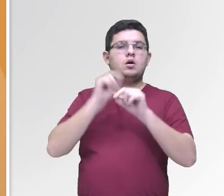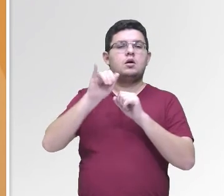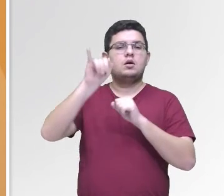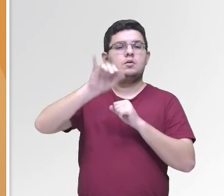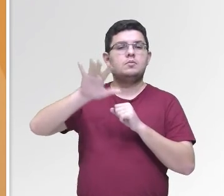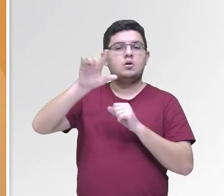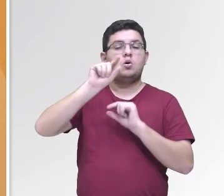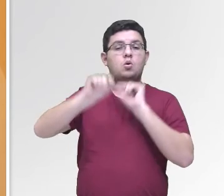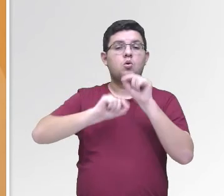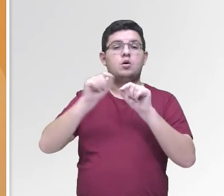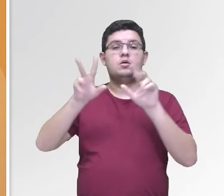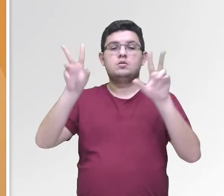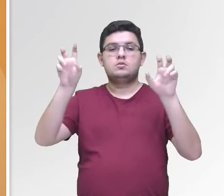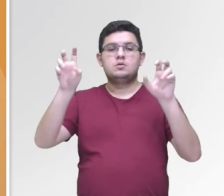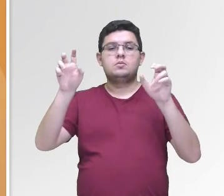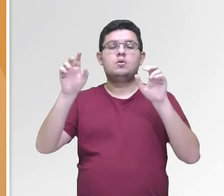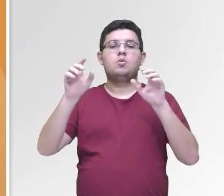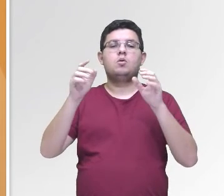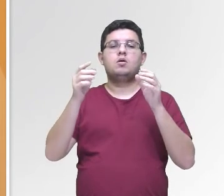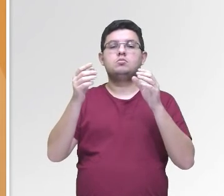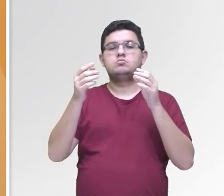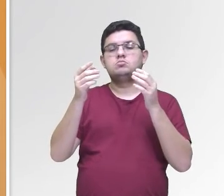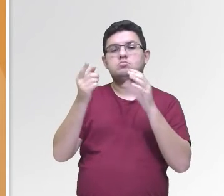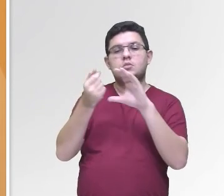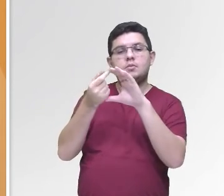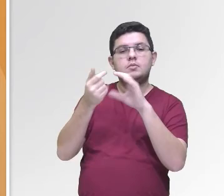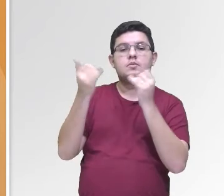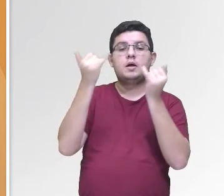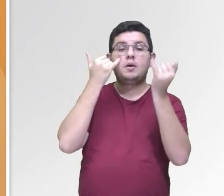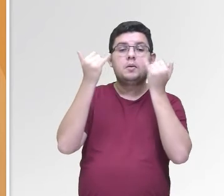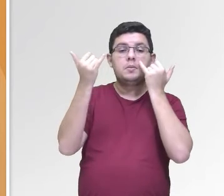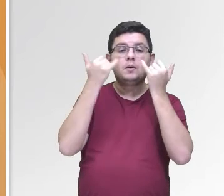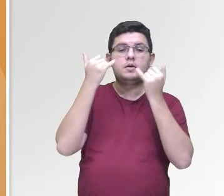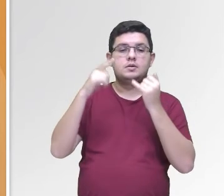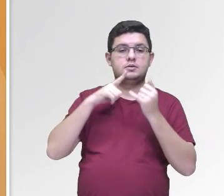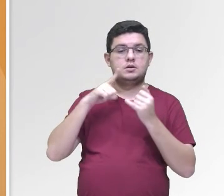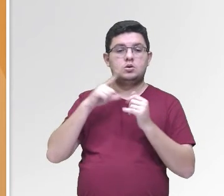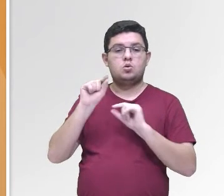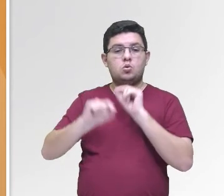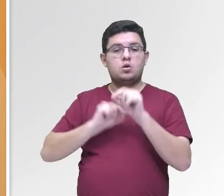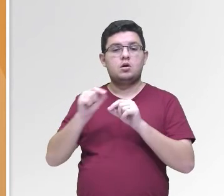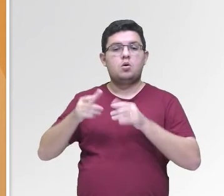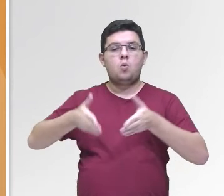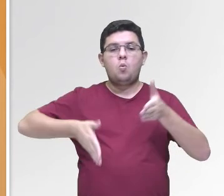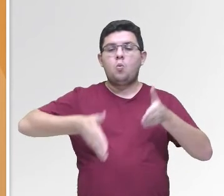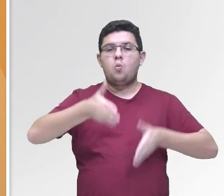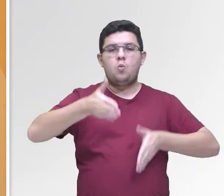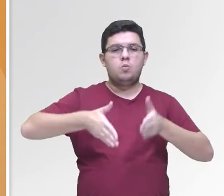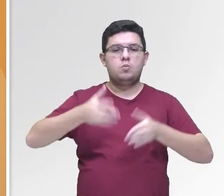capitalismo informacional. À direita de vocês, olha só, nós temos aí a robótica. A